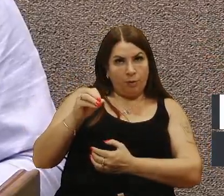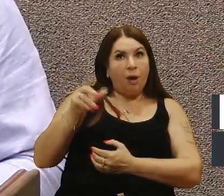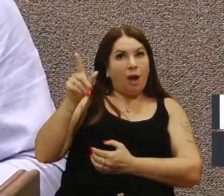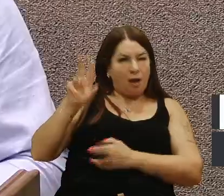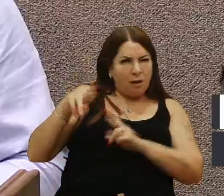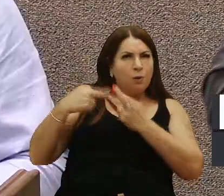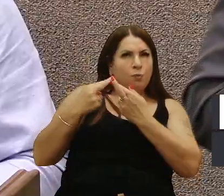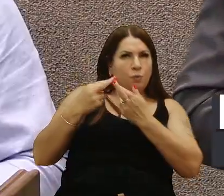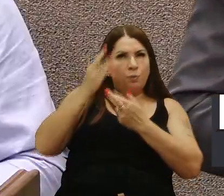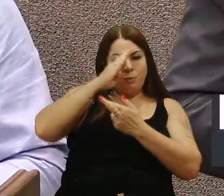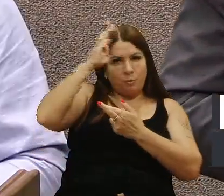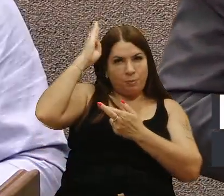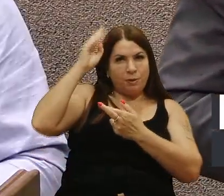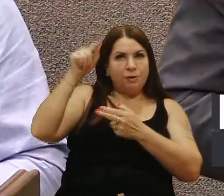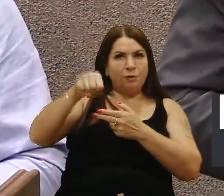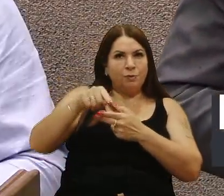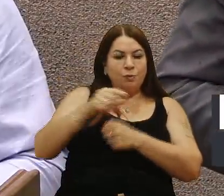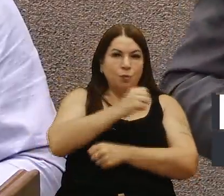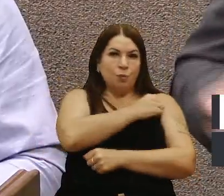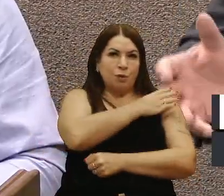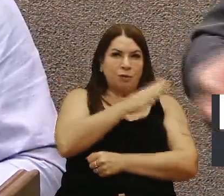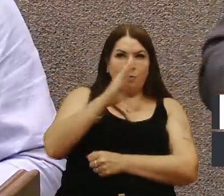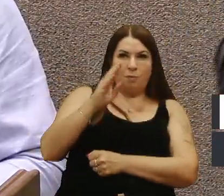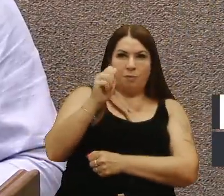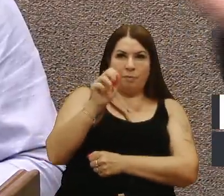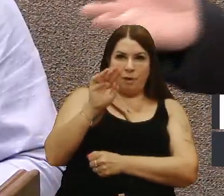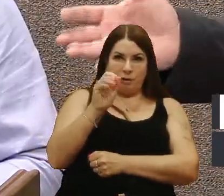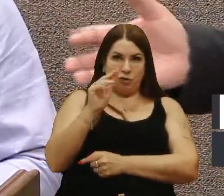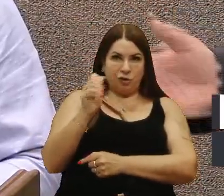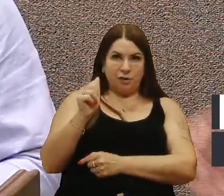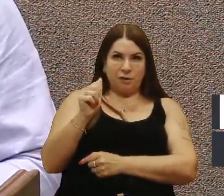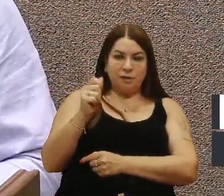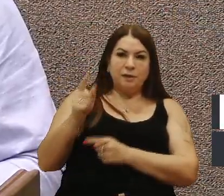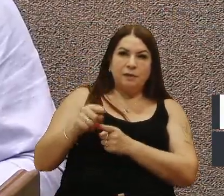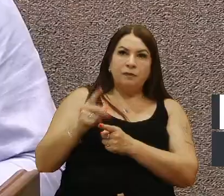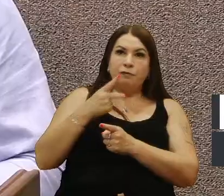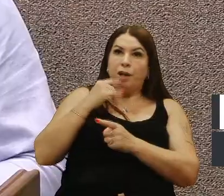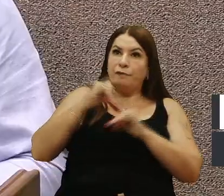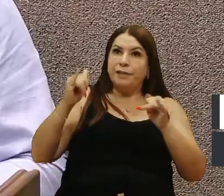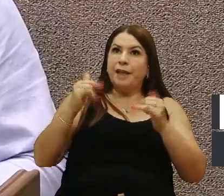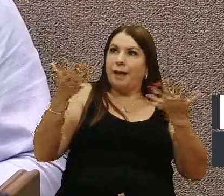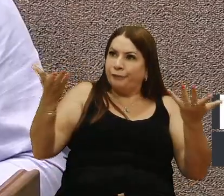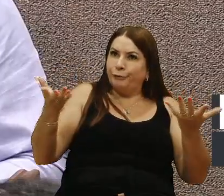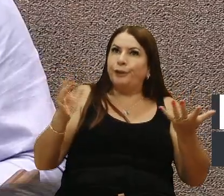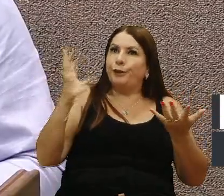que tivemos com o Coronel Batista, foi cantada a tragédia, parece.